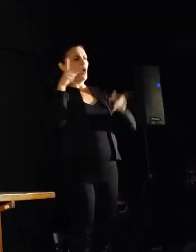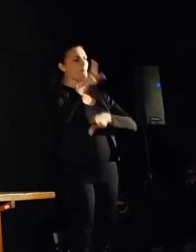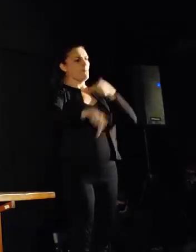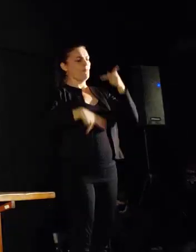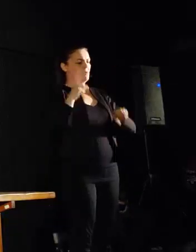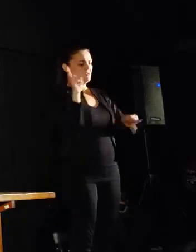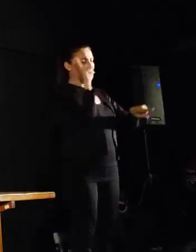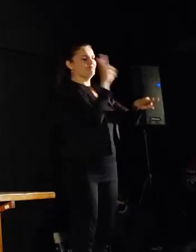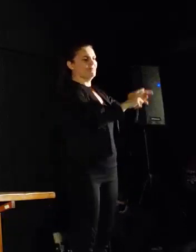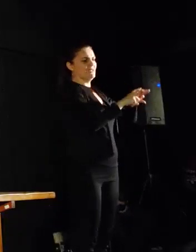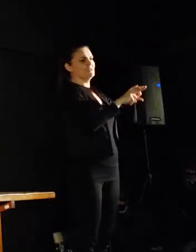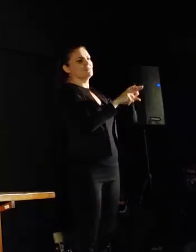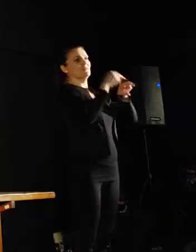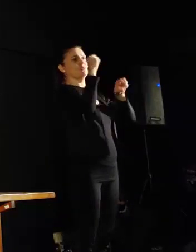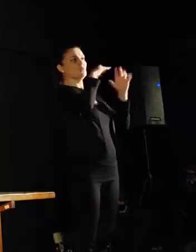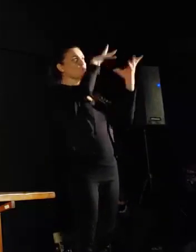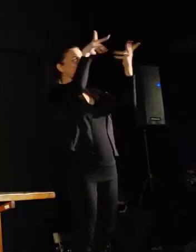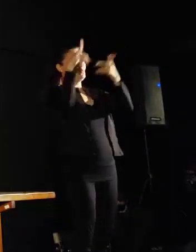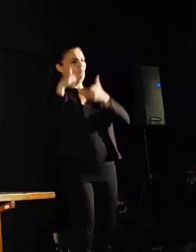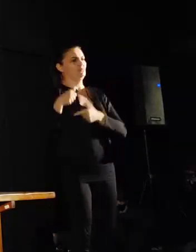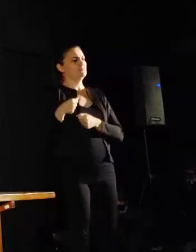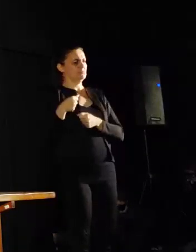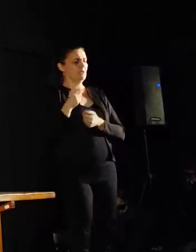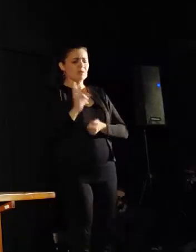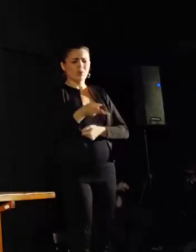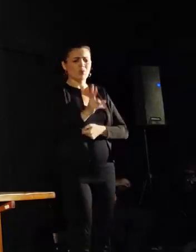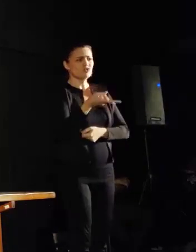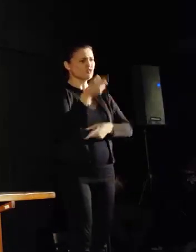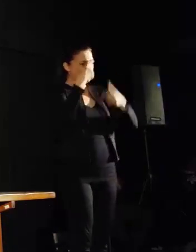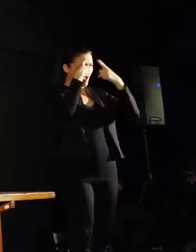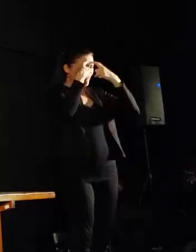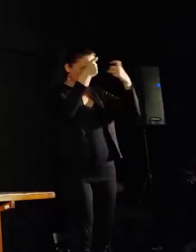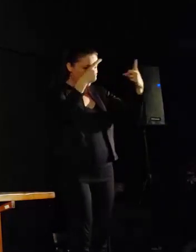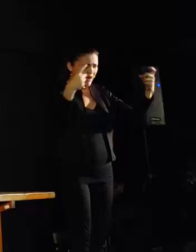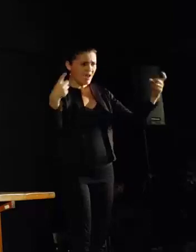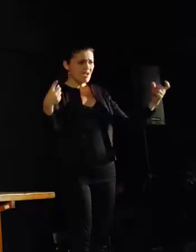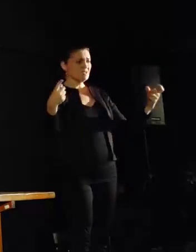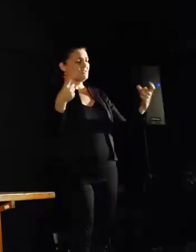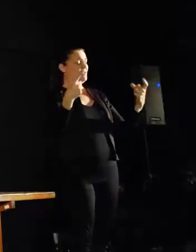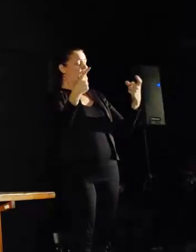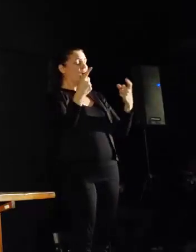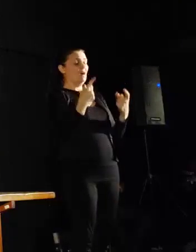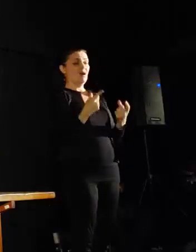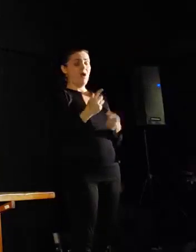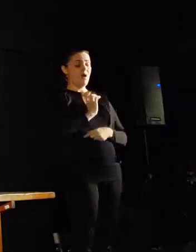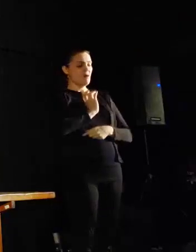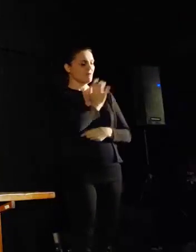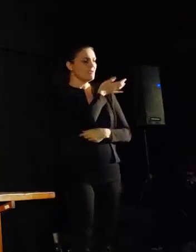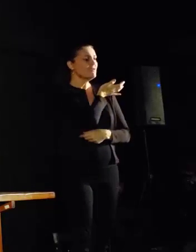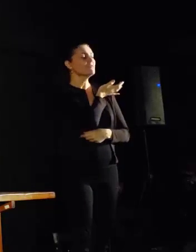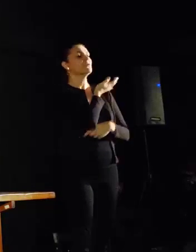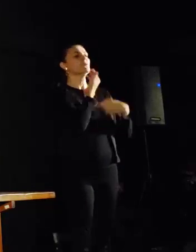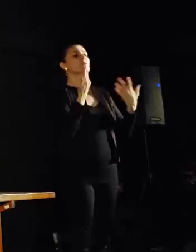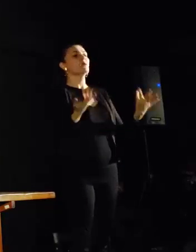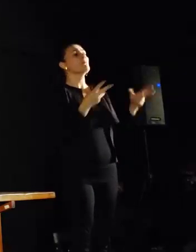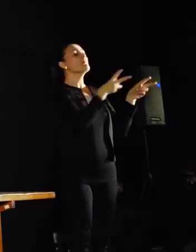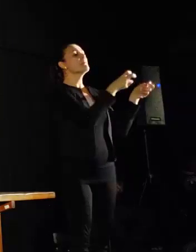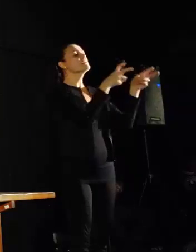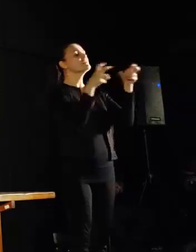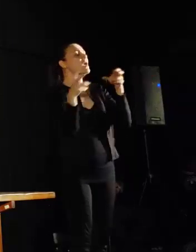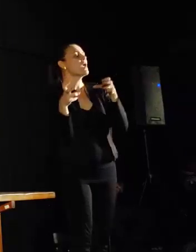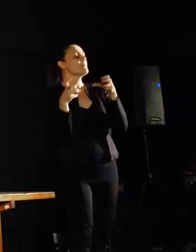brutais de violência. Então, o mínimo que se pode dizer é bem, nota-se muito claramente a eficácia da política,